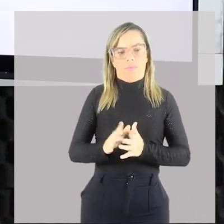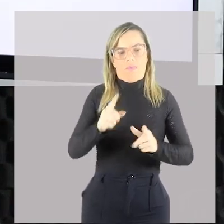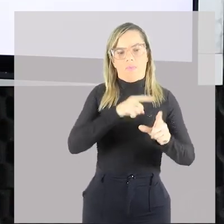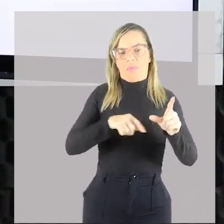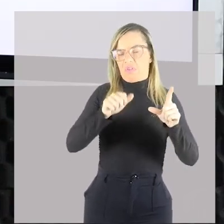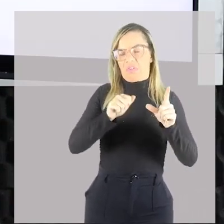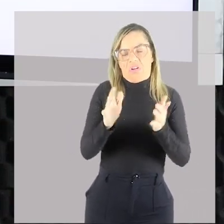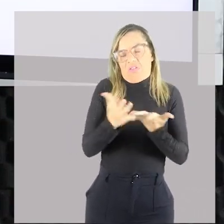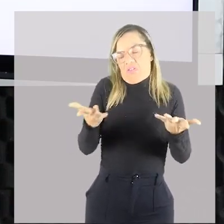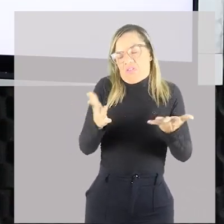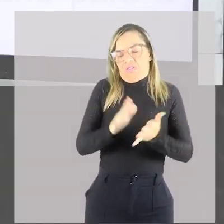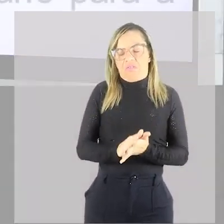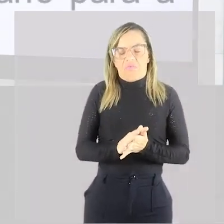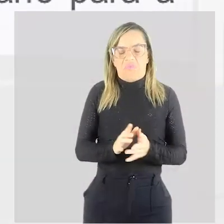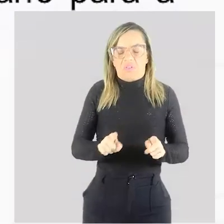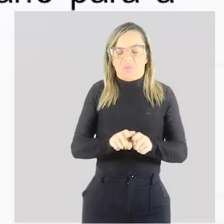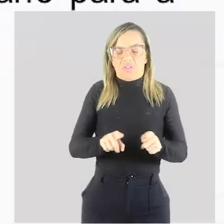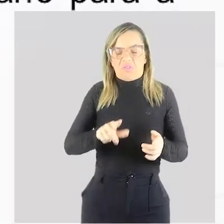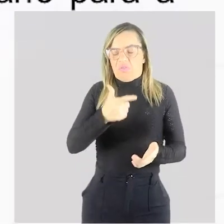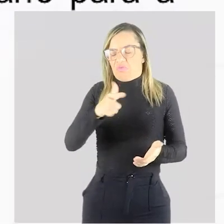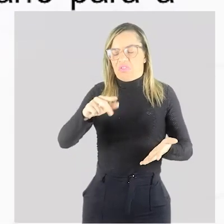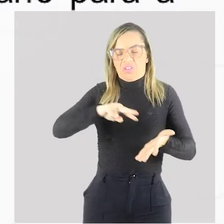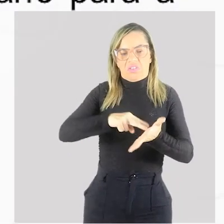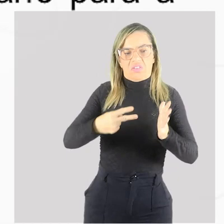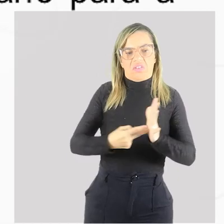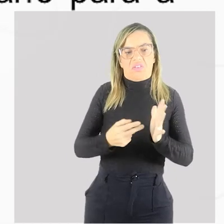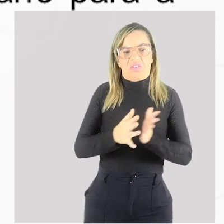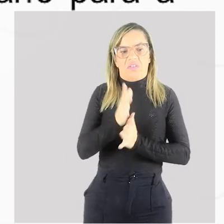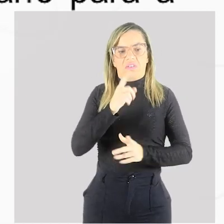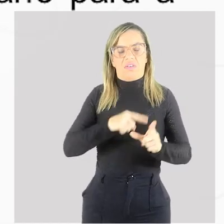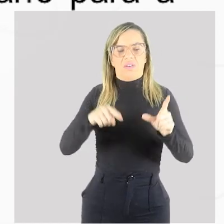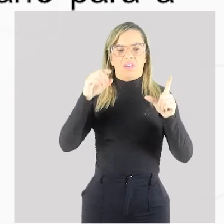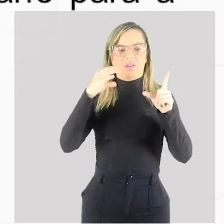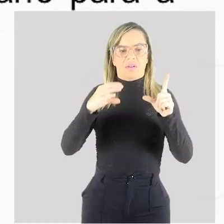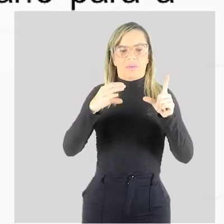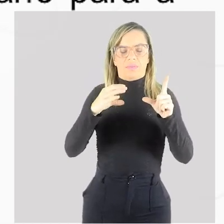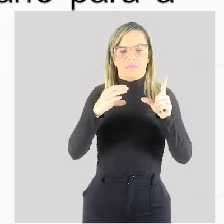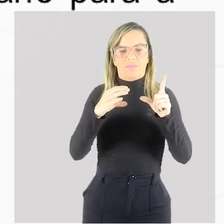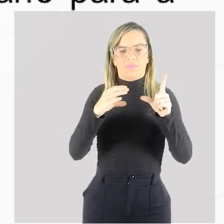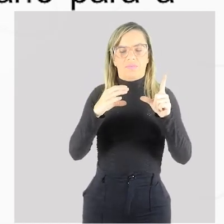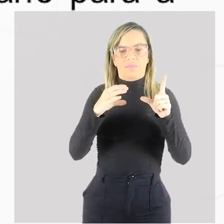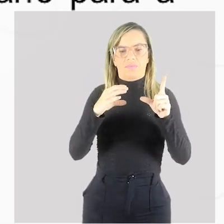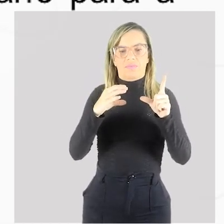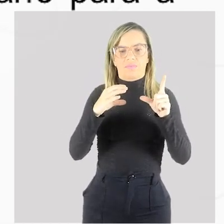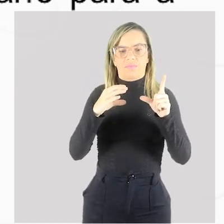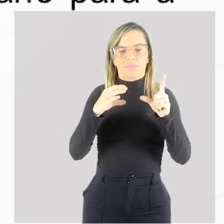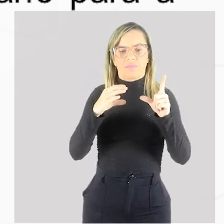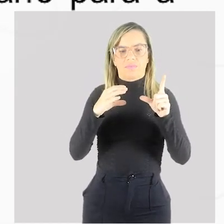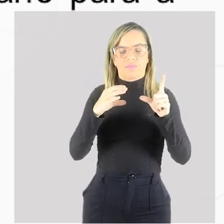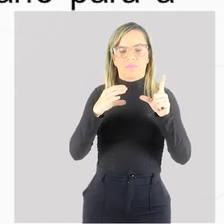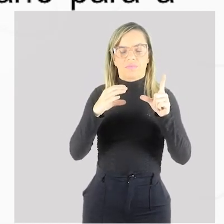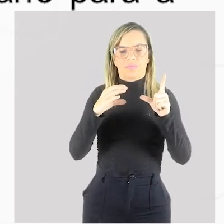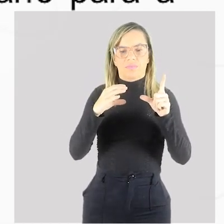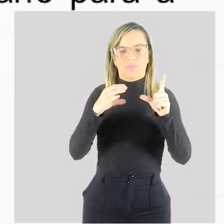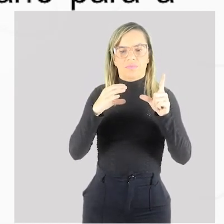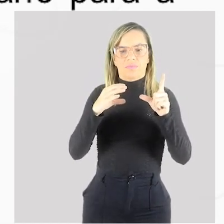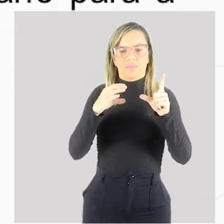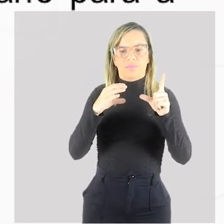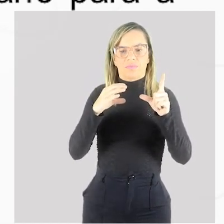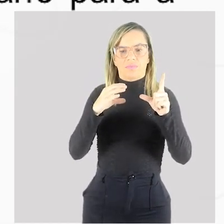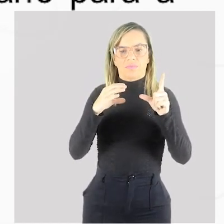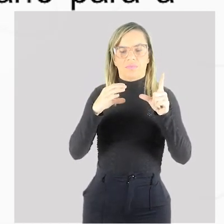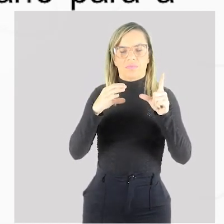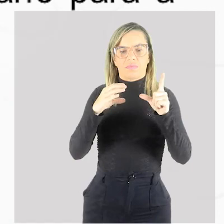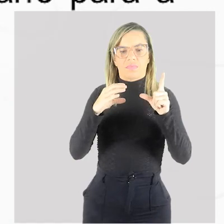menor sentido. A Nietzsche, em sua mais sublime interpretação do ágon grego, ao centro daquilo